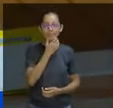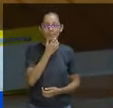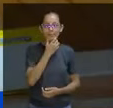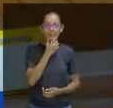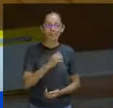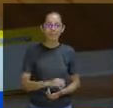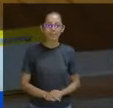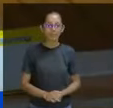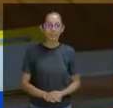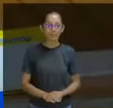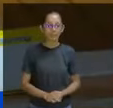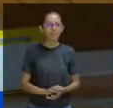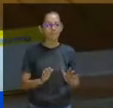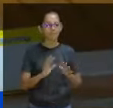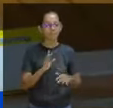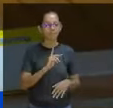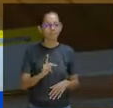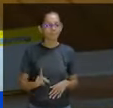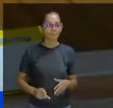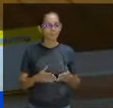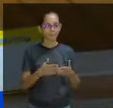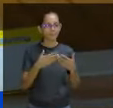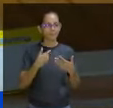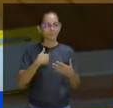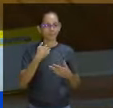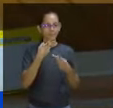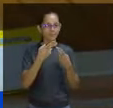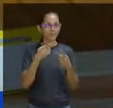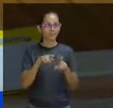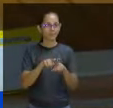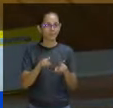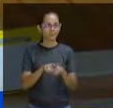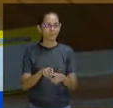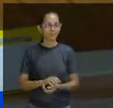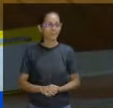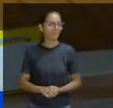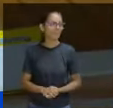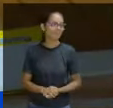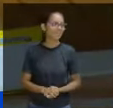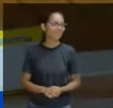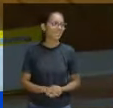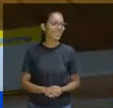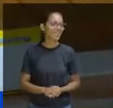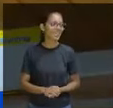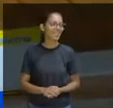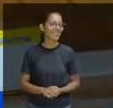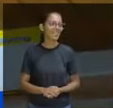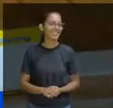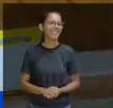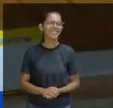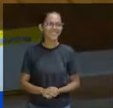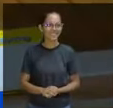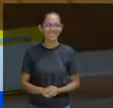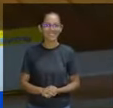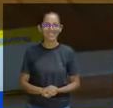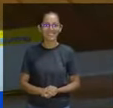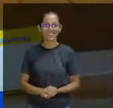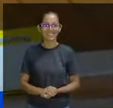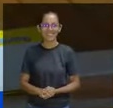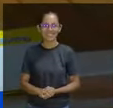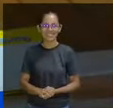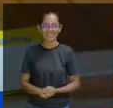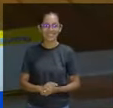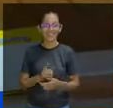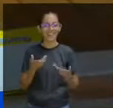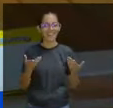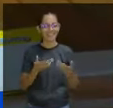Mas, senhor presidente, eu não poderia deixar esse momento passar sem fazer aqui um agradecimento mesmo e